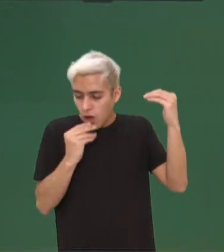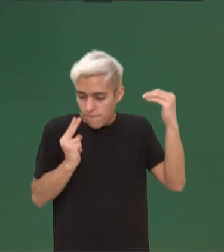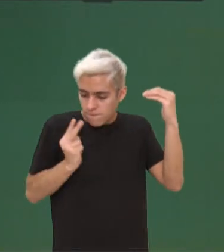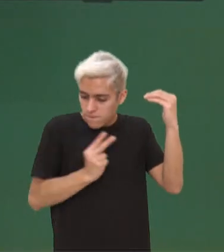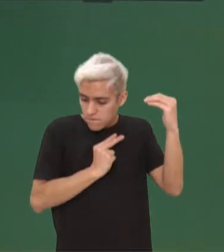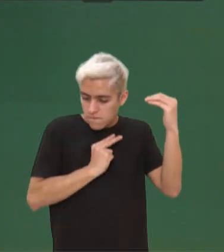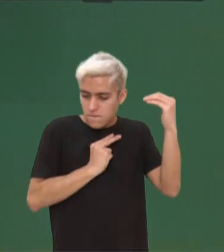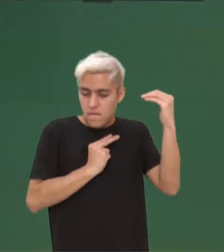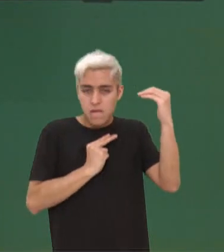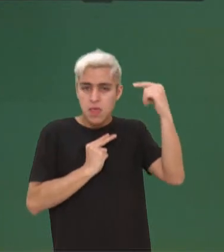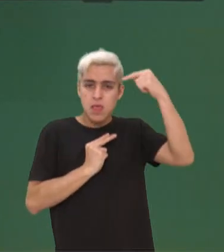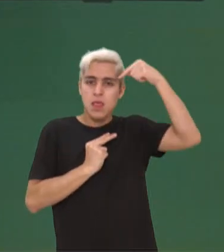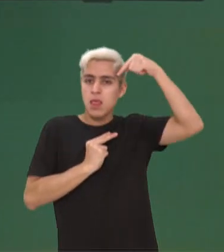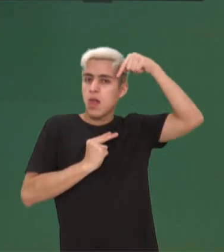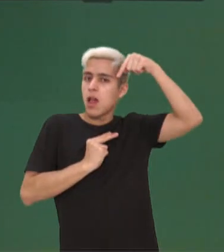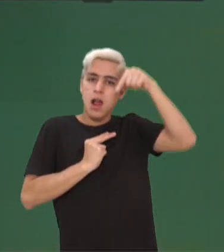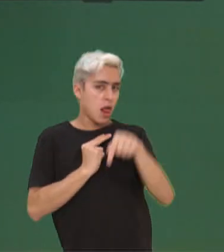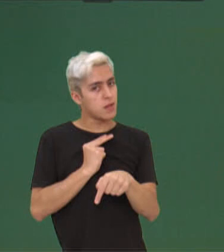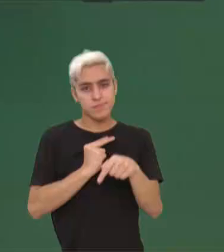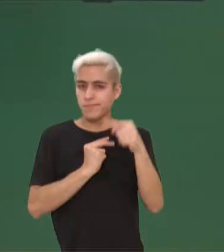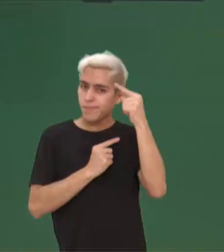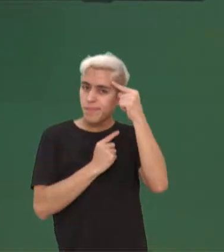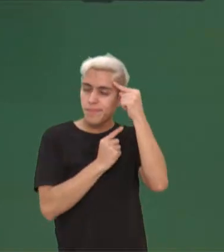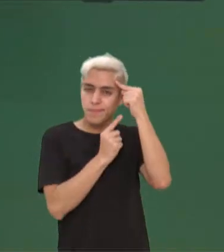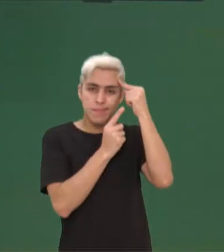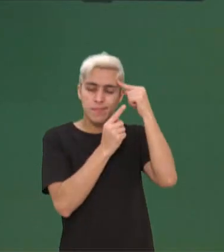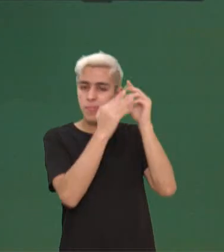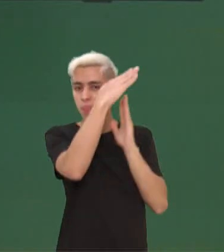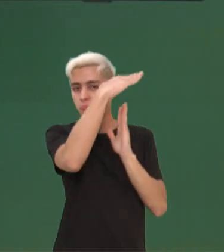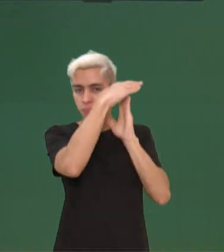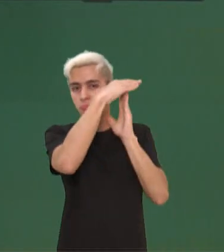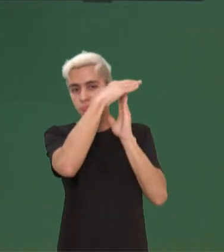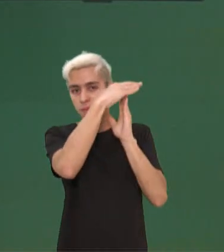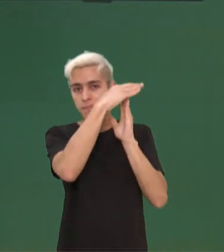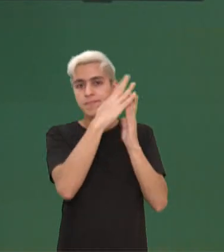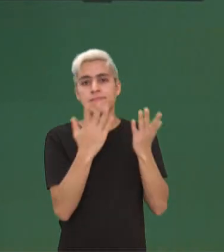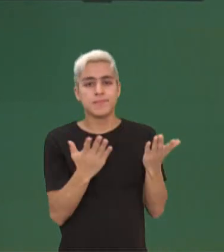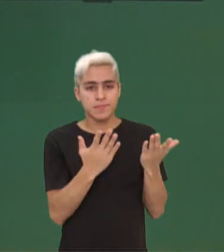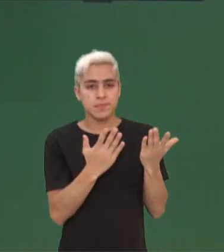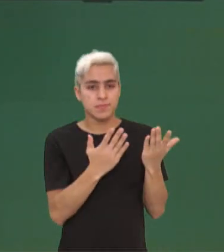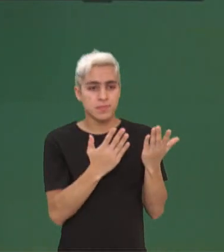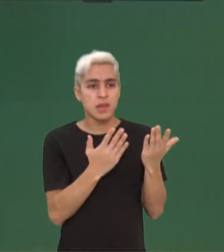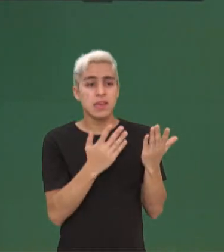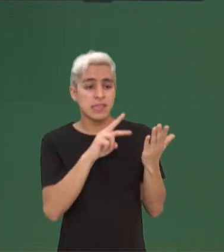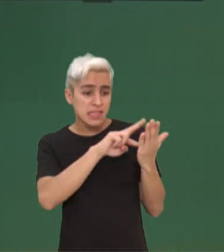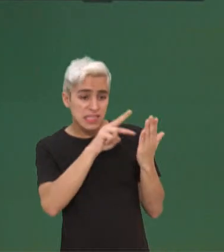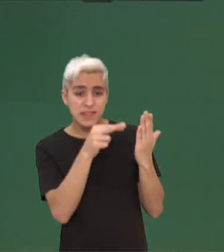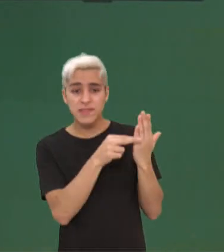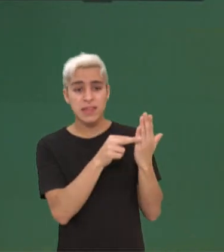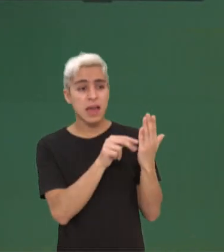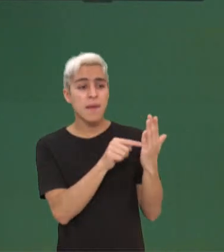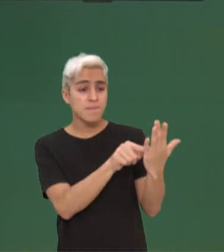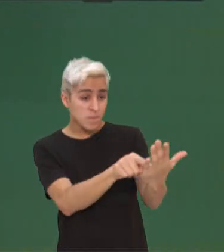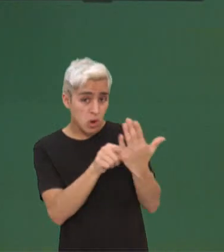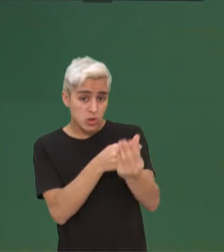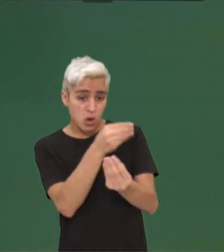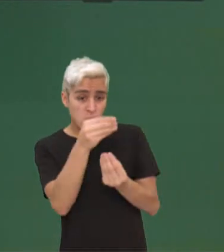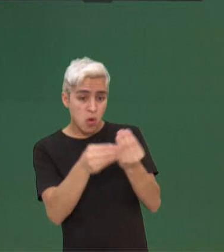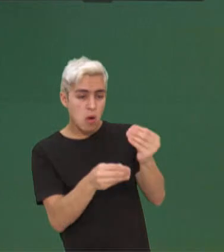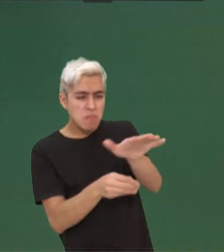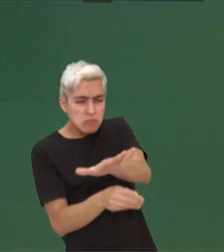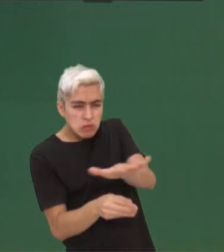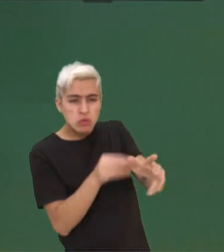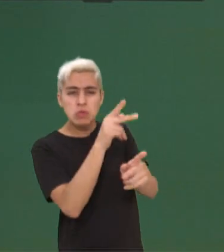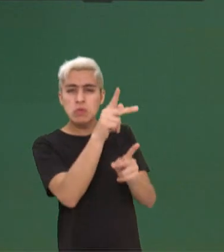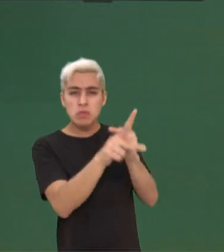vitaminas necessárias para o meu organismo, eu não vou ter um desenvolvimento adequado. E aí isso reflete em toda a estrutura da população que a gente